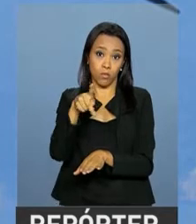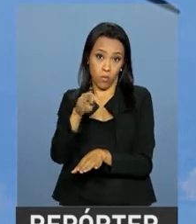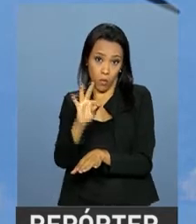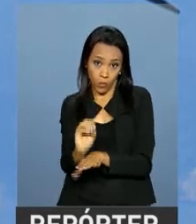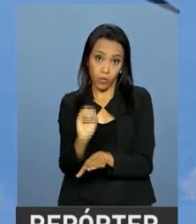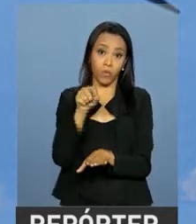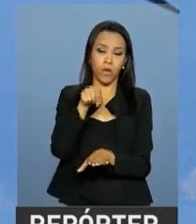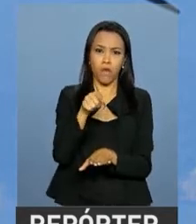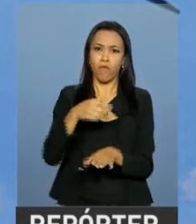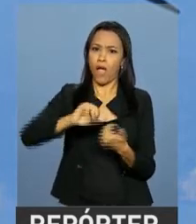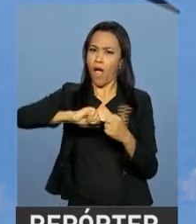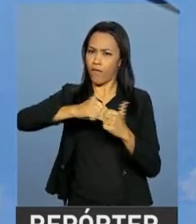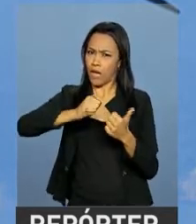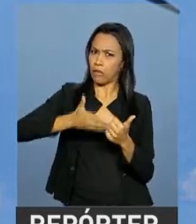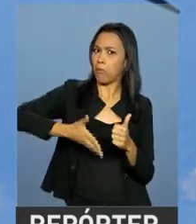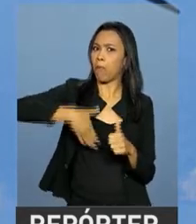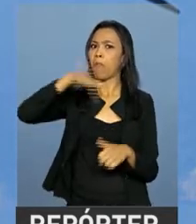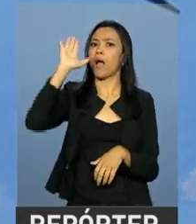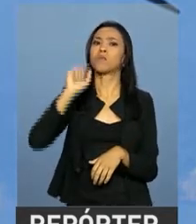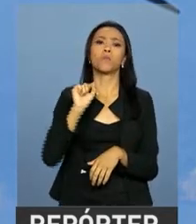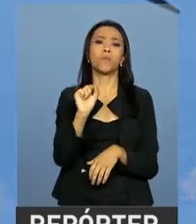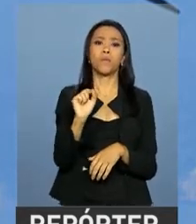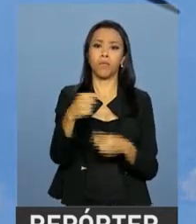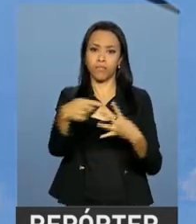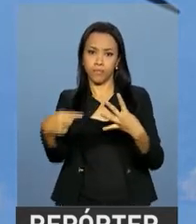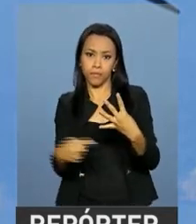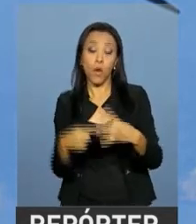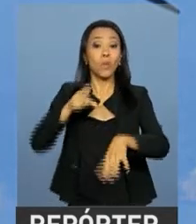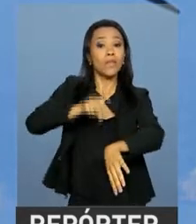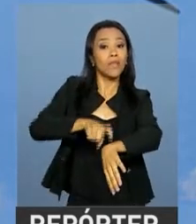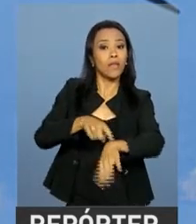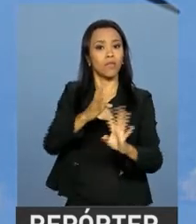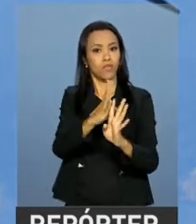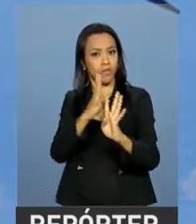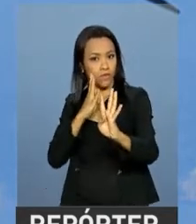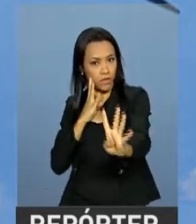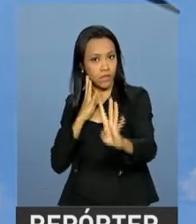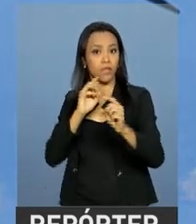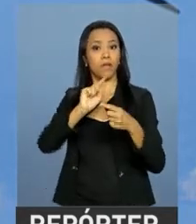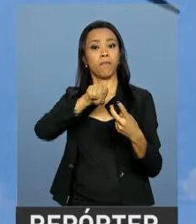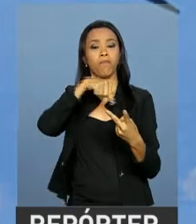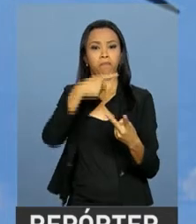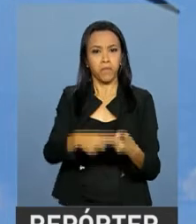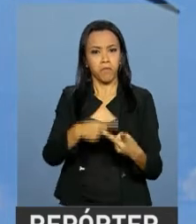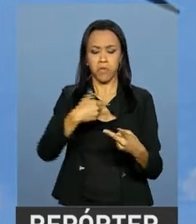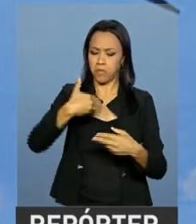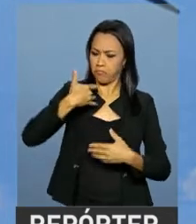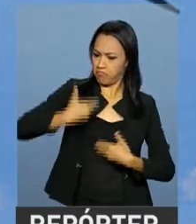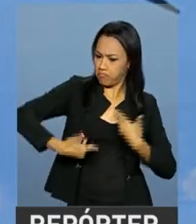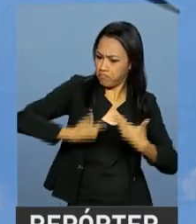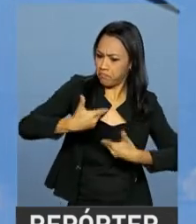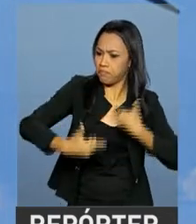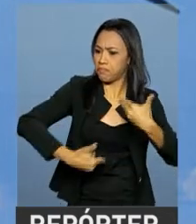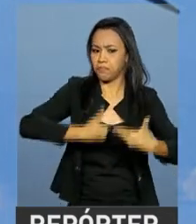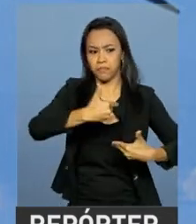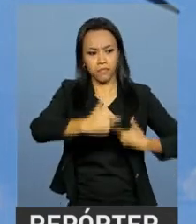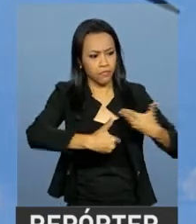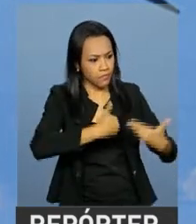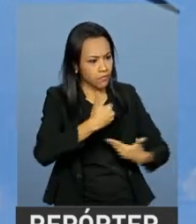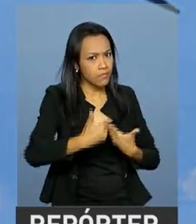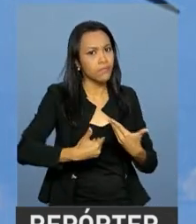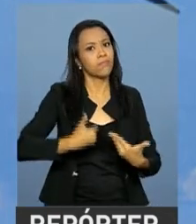quesitos mais bem avaliados neste terminal foram o tempo de fila no check-in, a cordialidade e a prestatividade